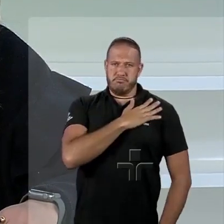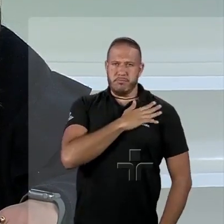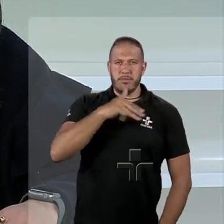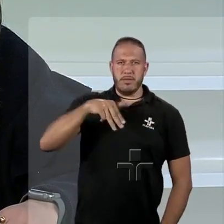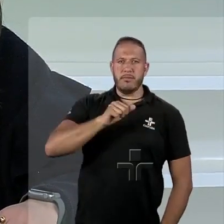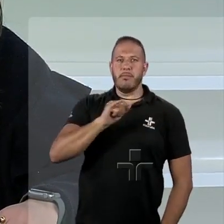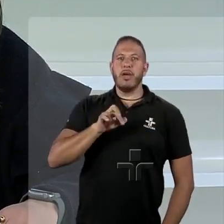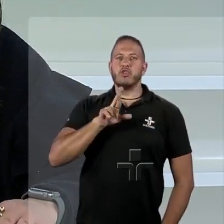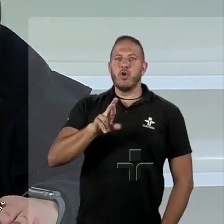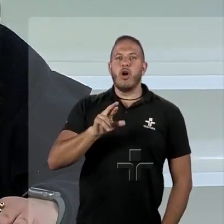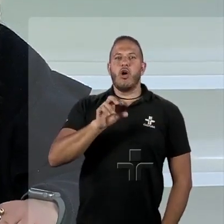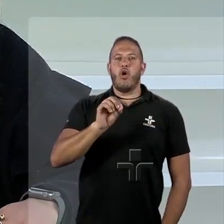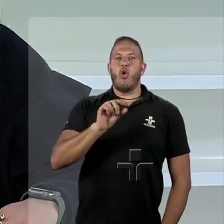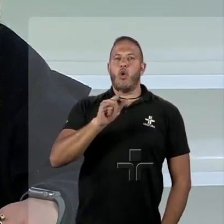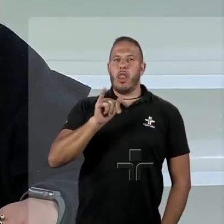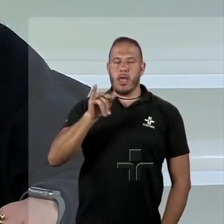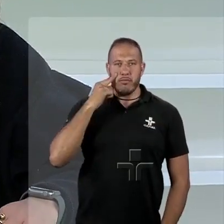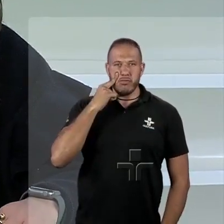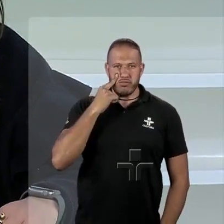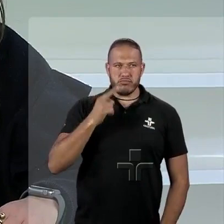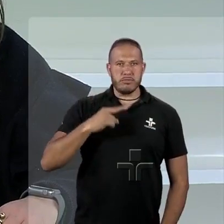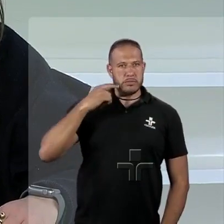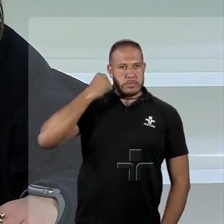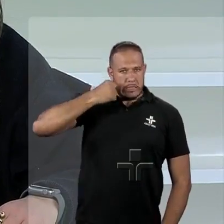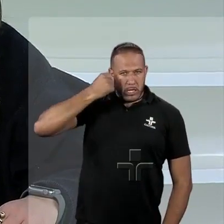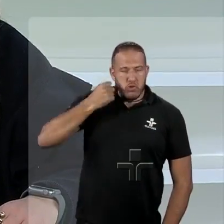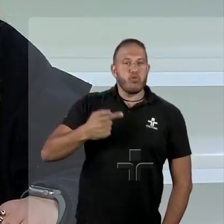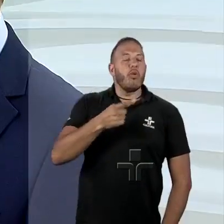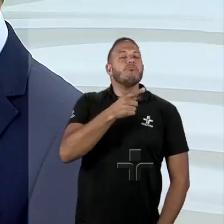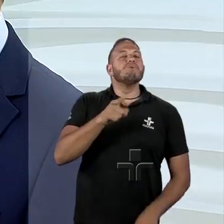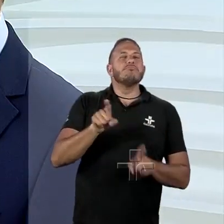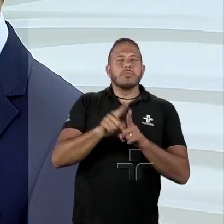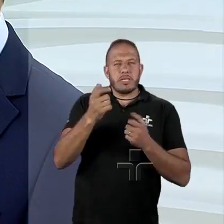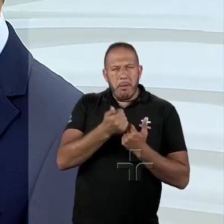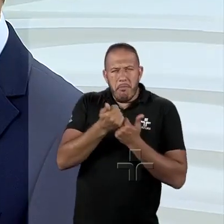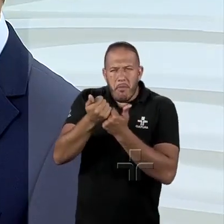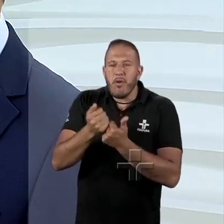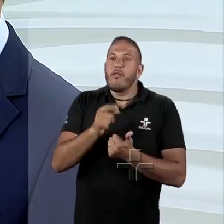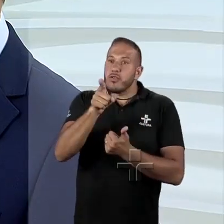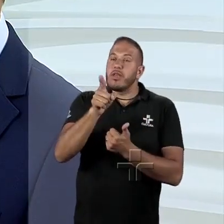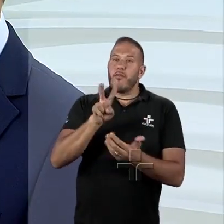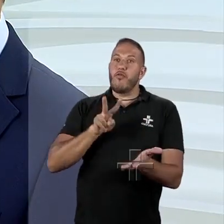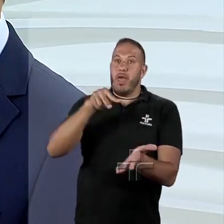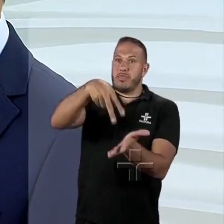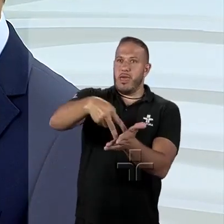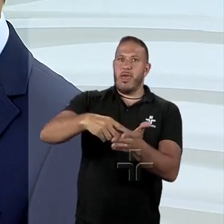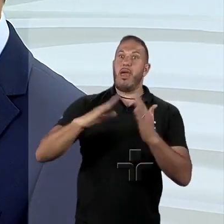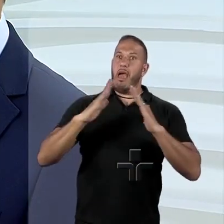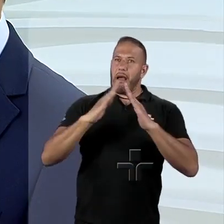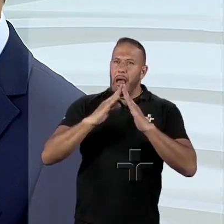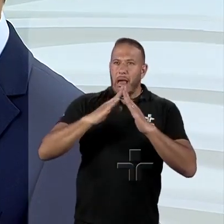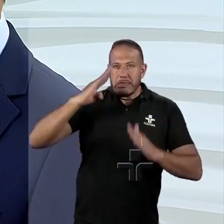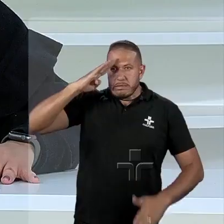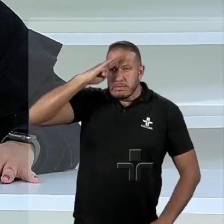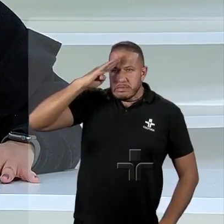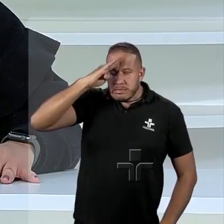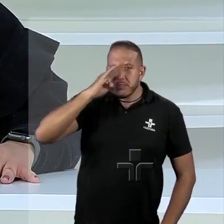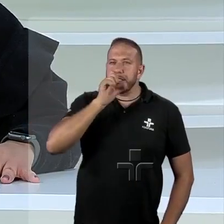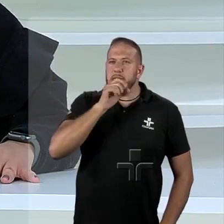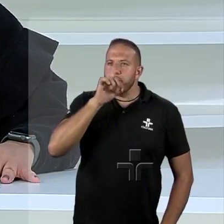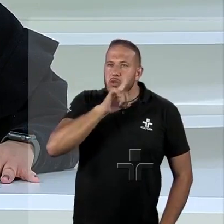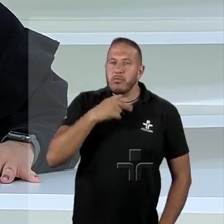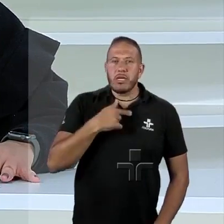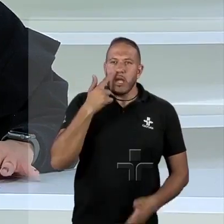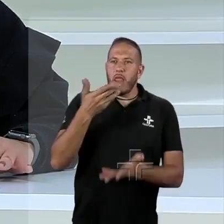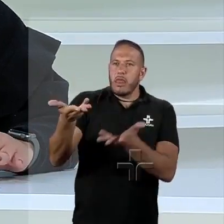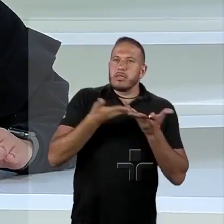pelo PSL de São Paulo, declarou apoio ao Márcio França. O senhor foi até a residência de Jair Bolsonaro no final de semana e não foi